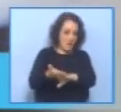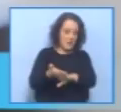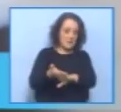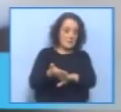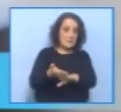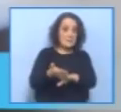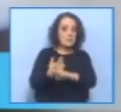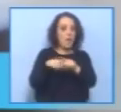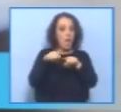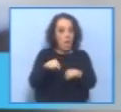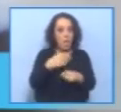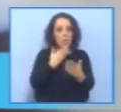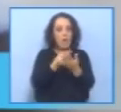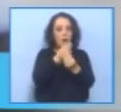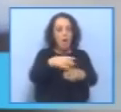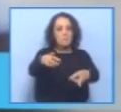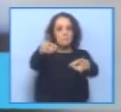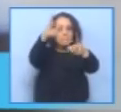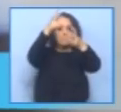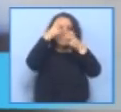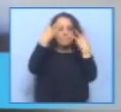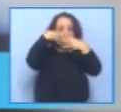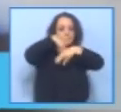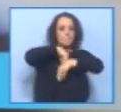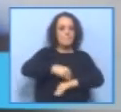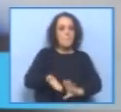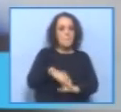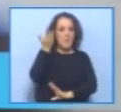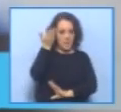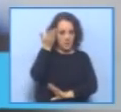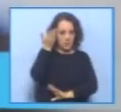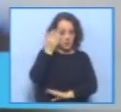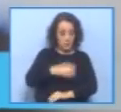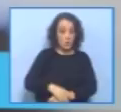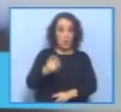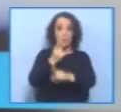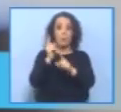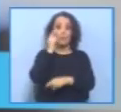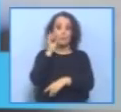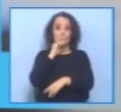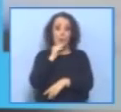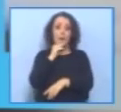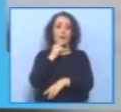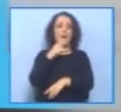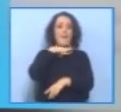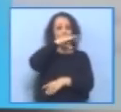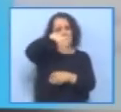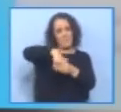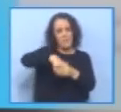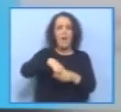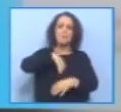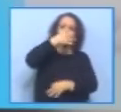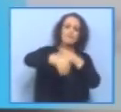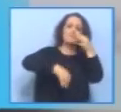aí que eles absorvem, porque aquilo que os pais vão falando em família, depois